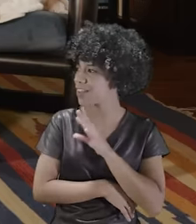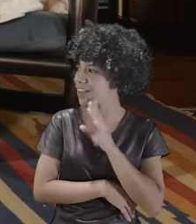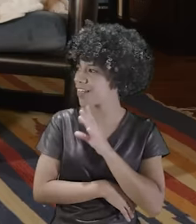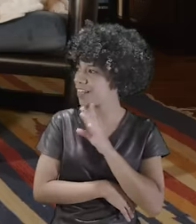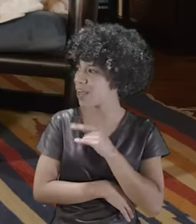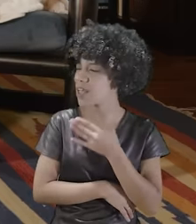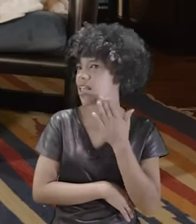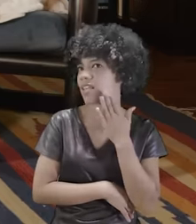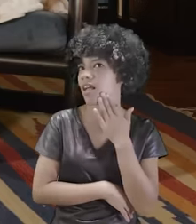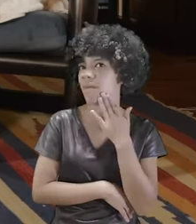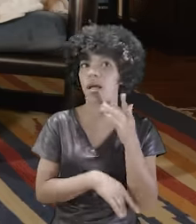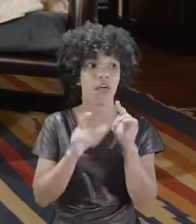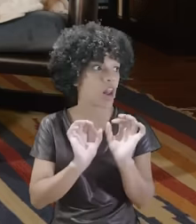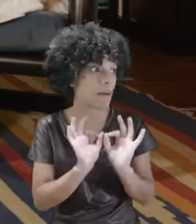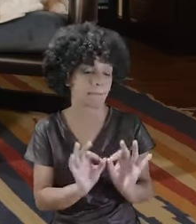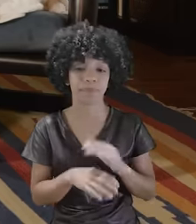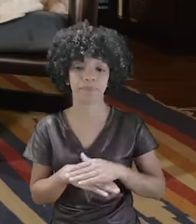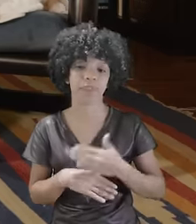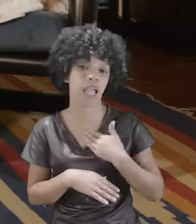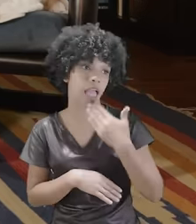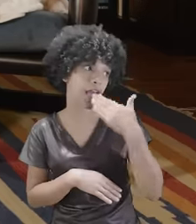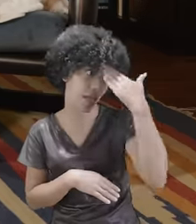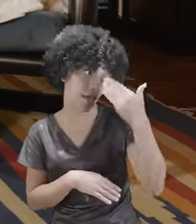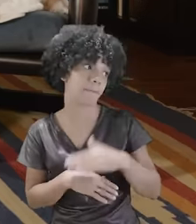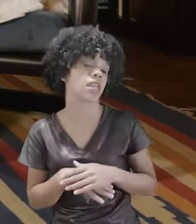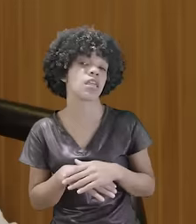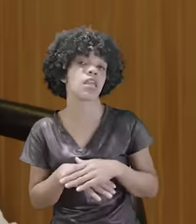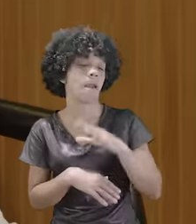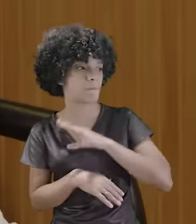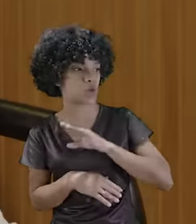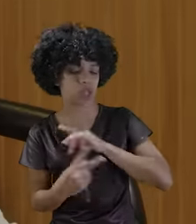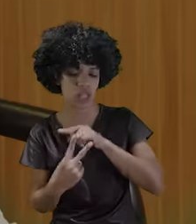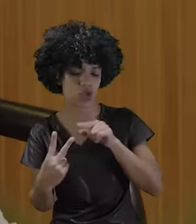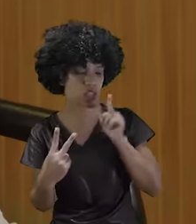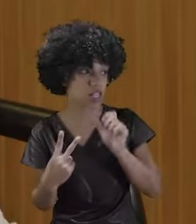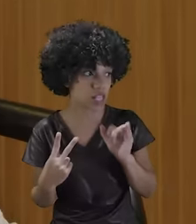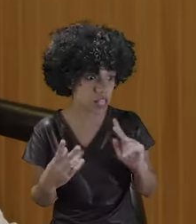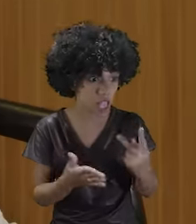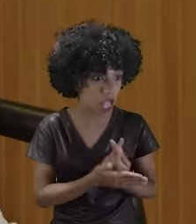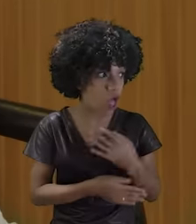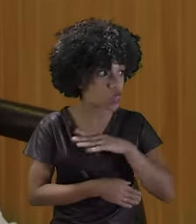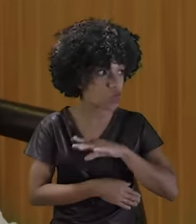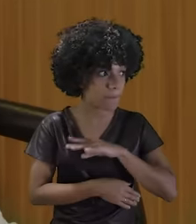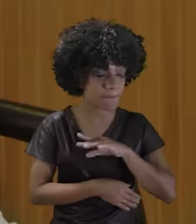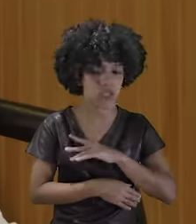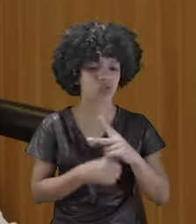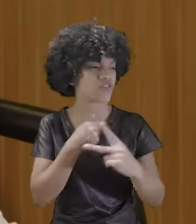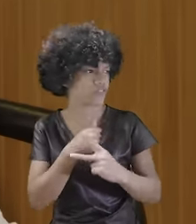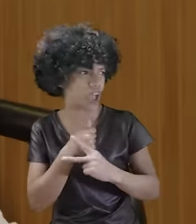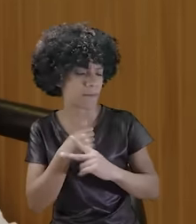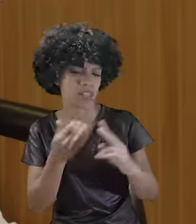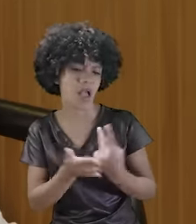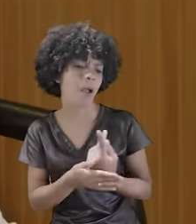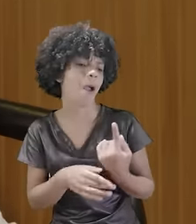ele sabe falar isso vai falar muito bem árabe português aí se a gente erra no português nos verbos a